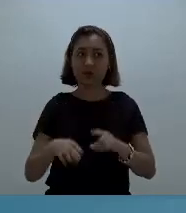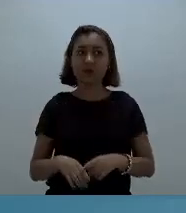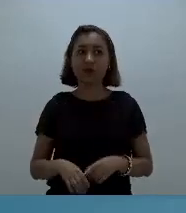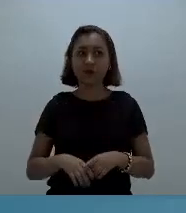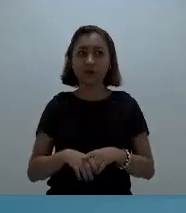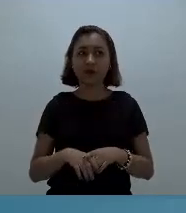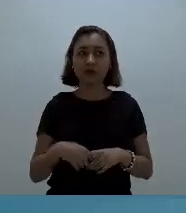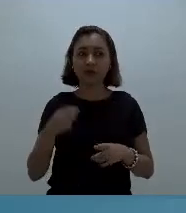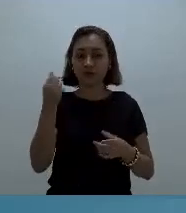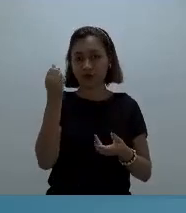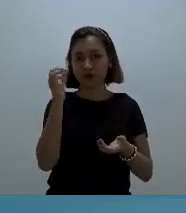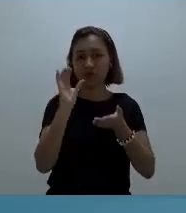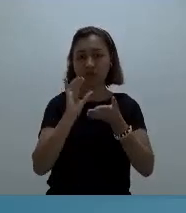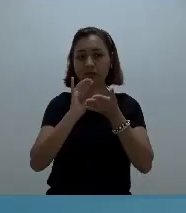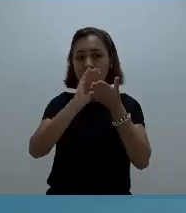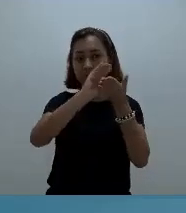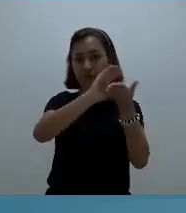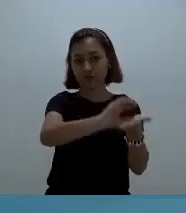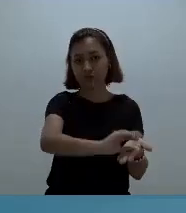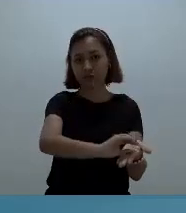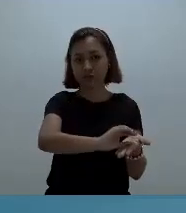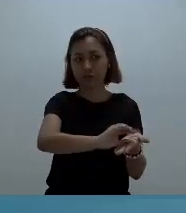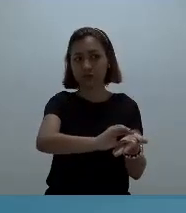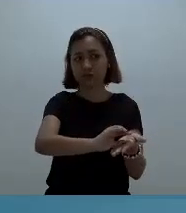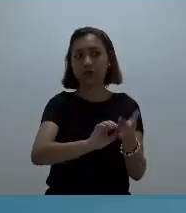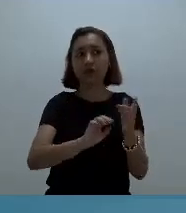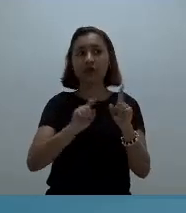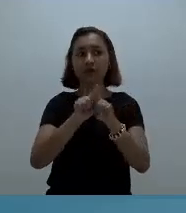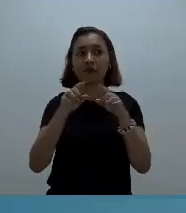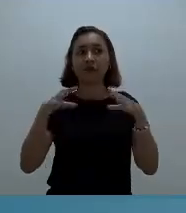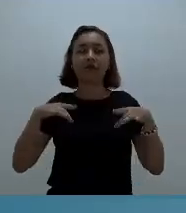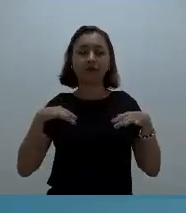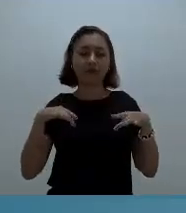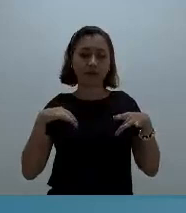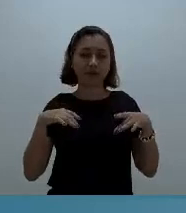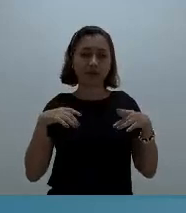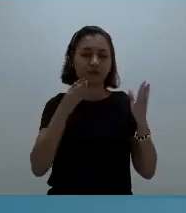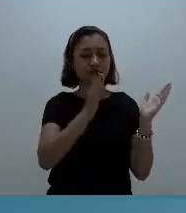não gozadas aos servidores que pagaram jus.